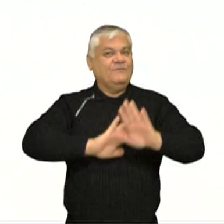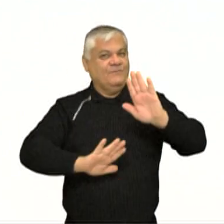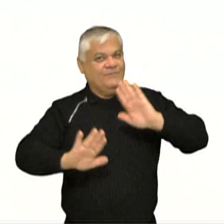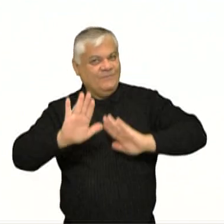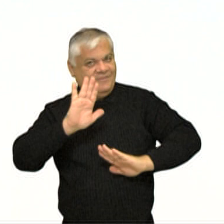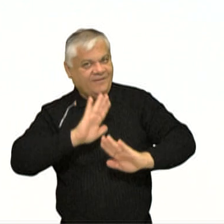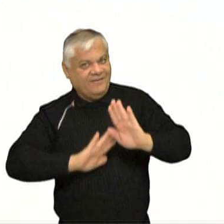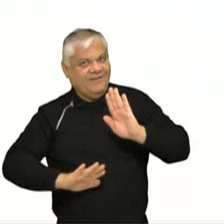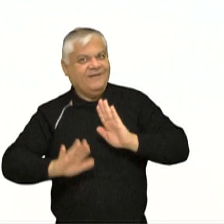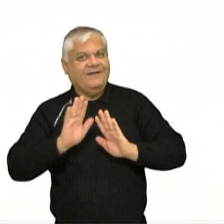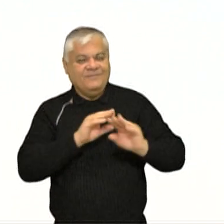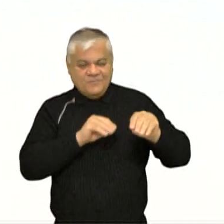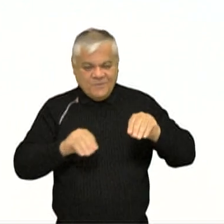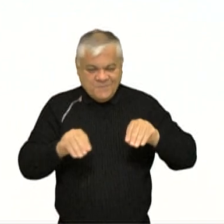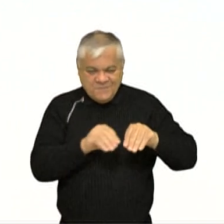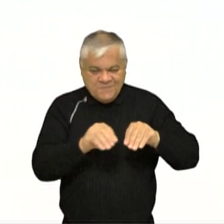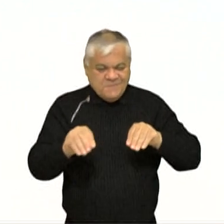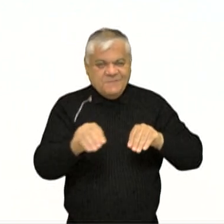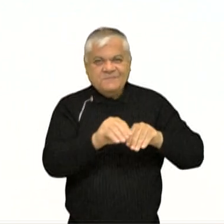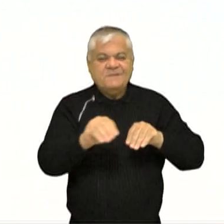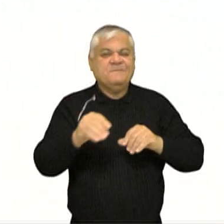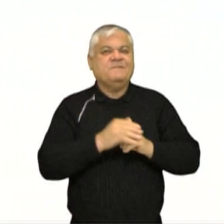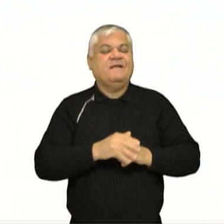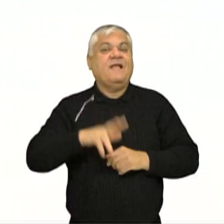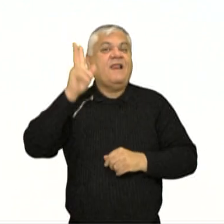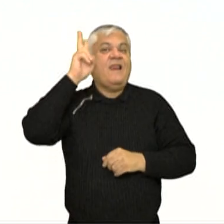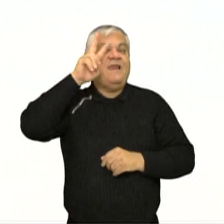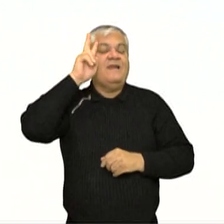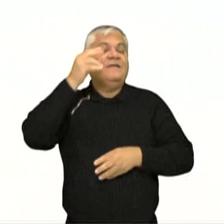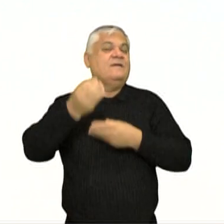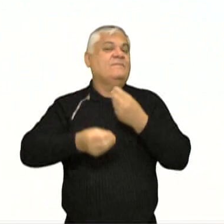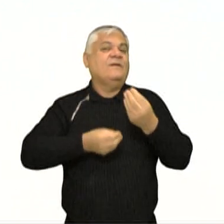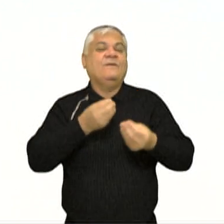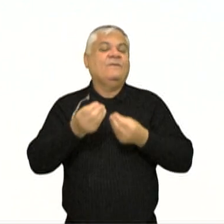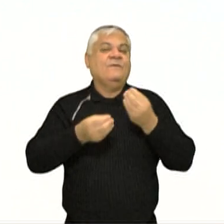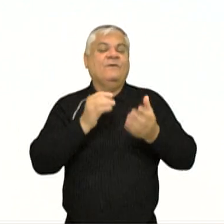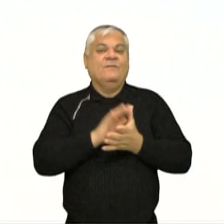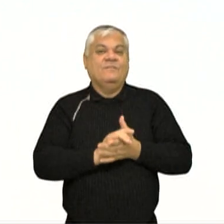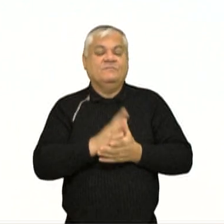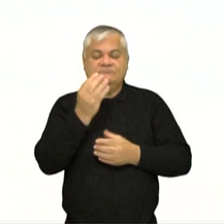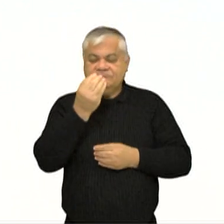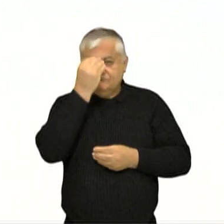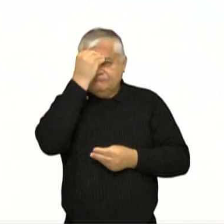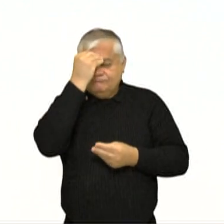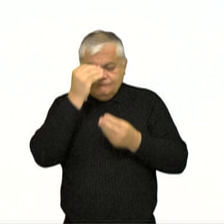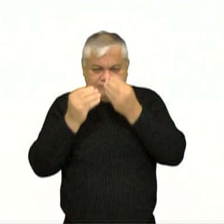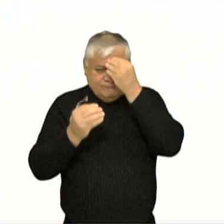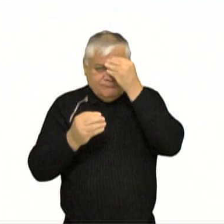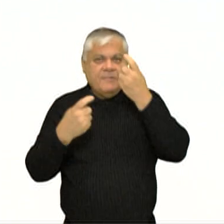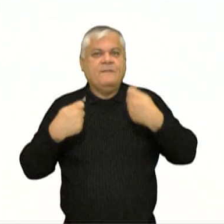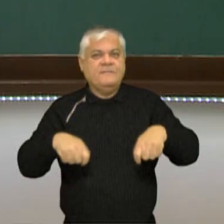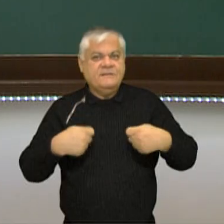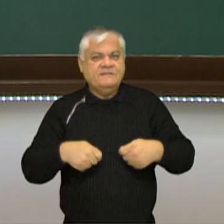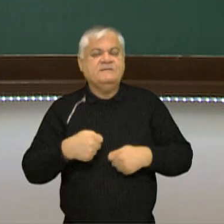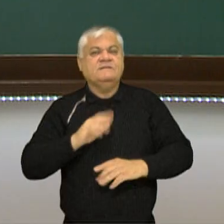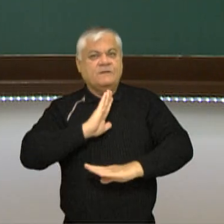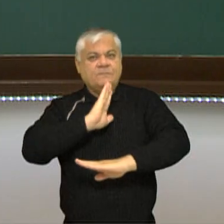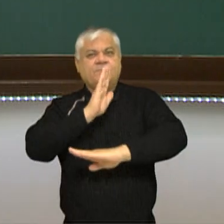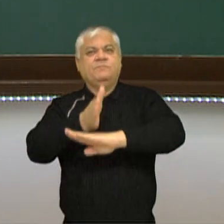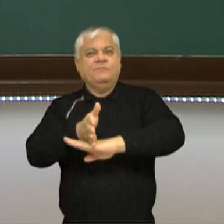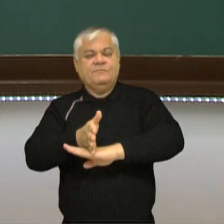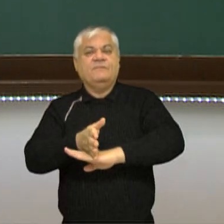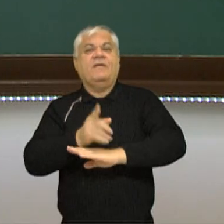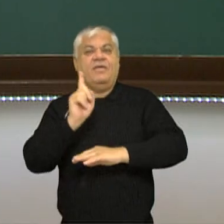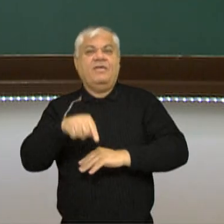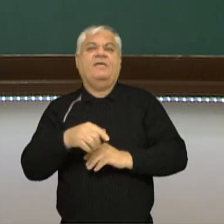essas posições, tá? Lembrem de tentar decorar essas posições. Esses são checkmates,